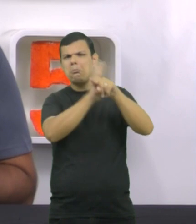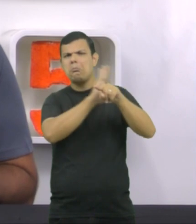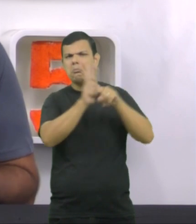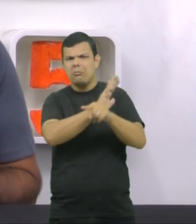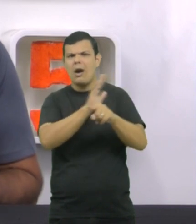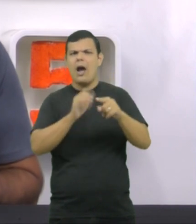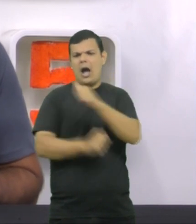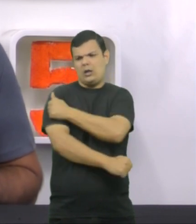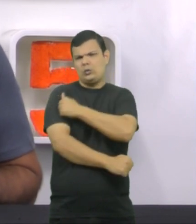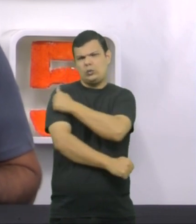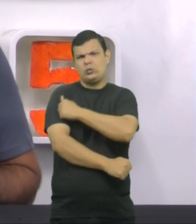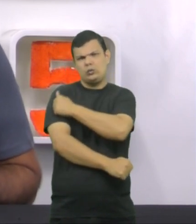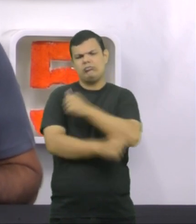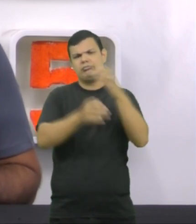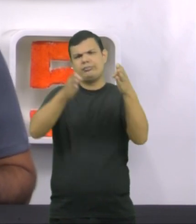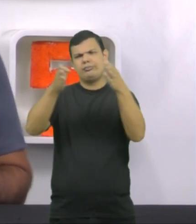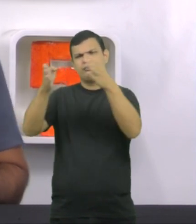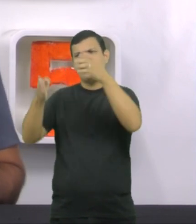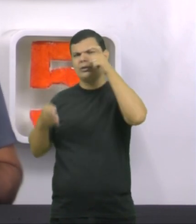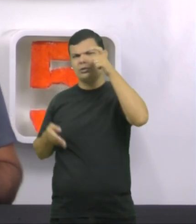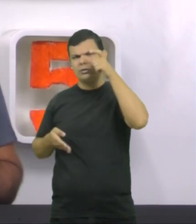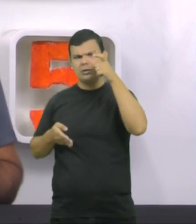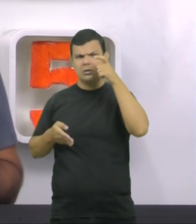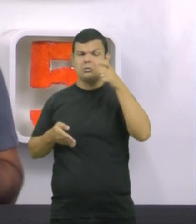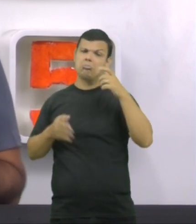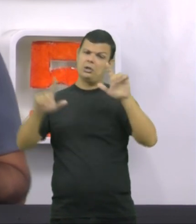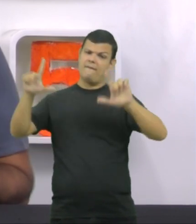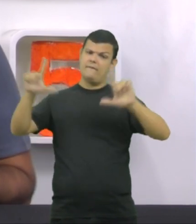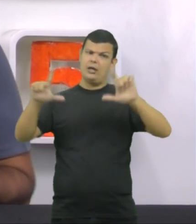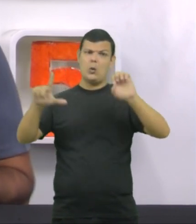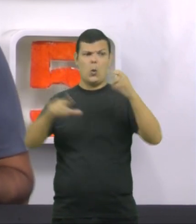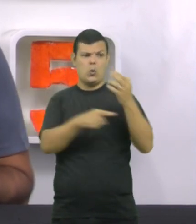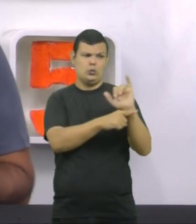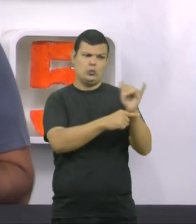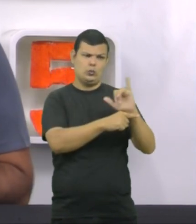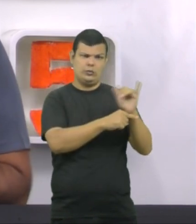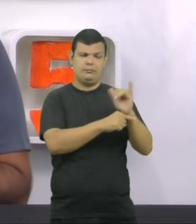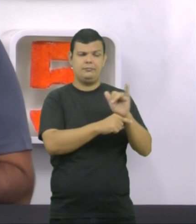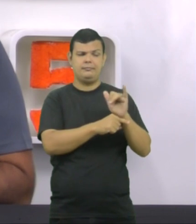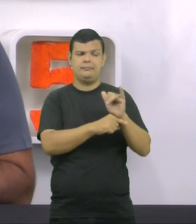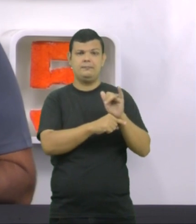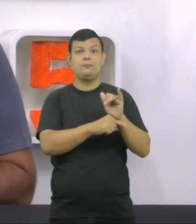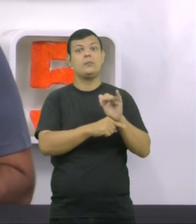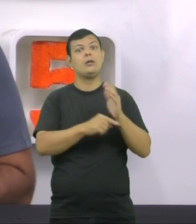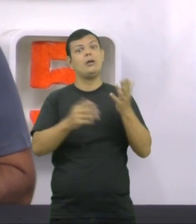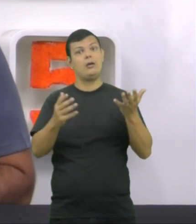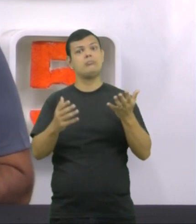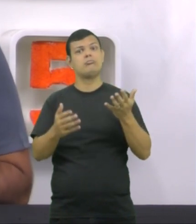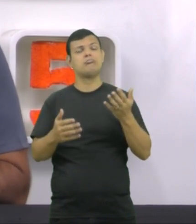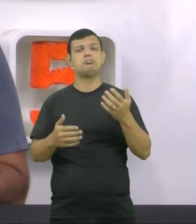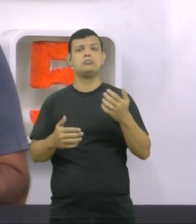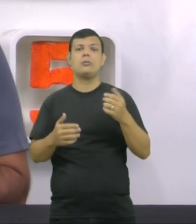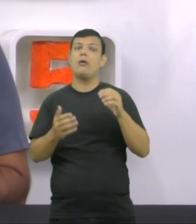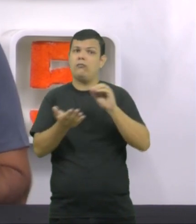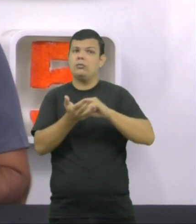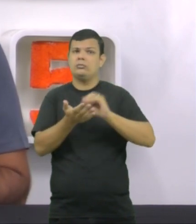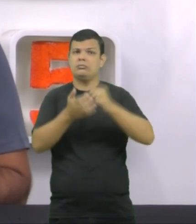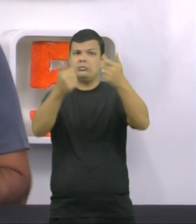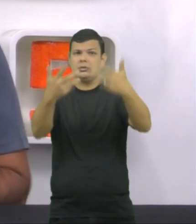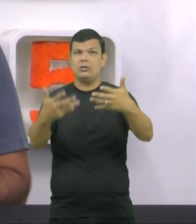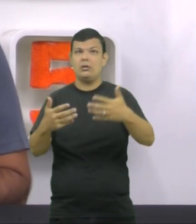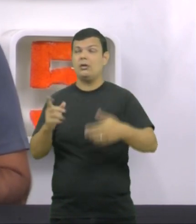E aí, galerinha? Acertaram quantas? Falem a verdade pra mim, tá bom? Olha só, como eu falei lá no início da aula, eu